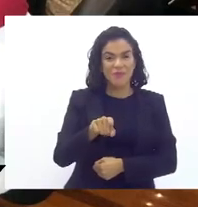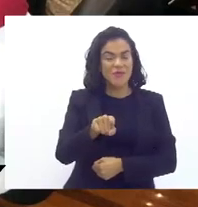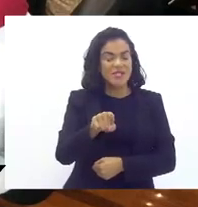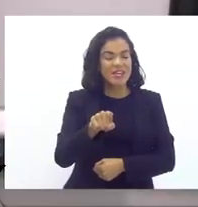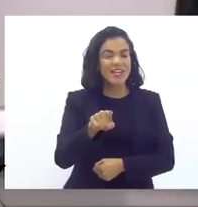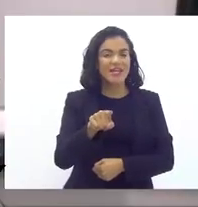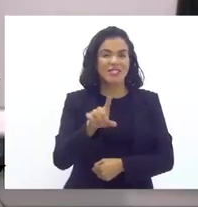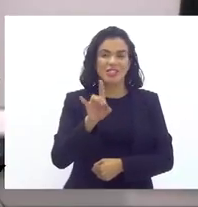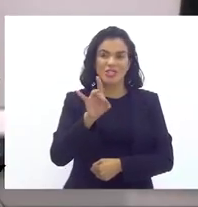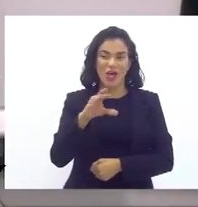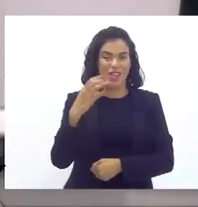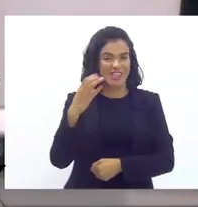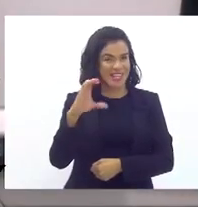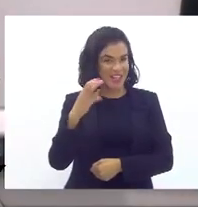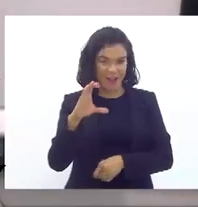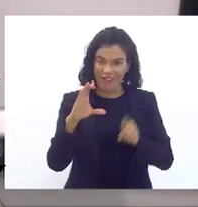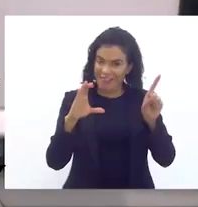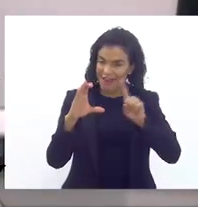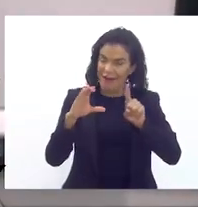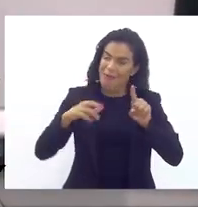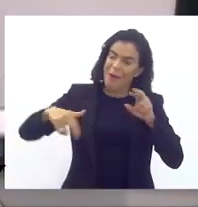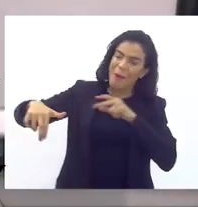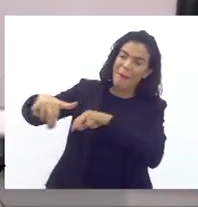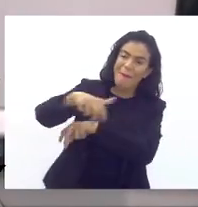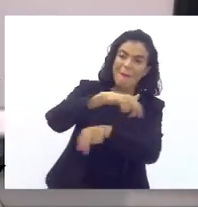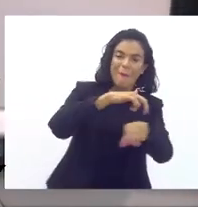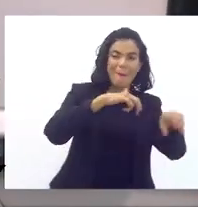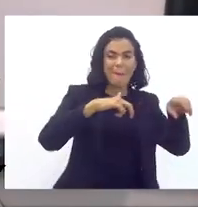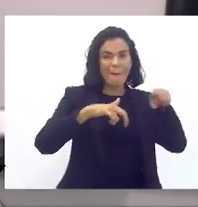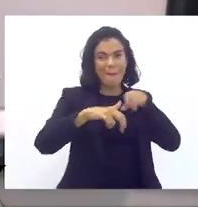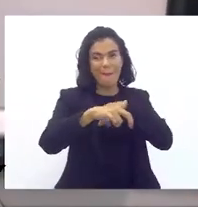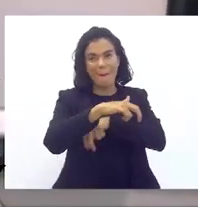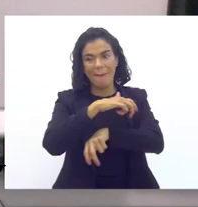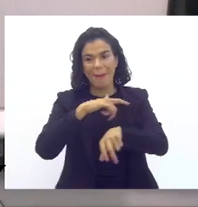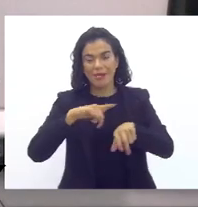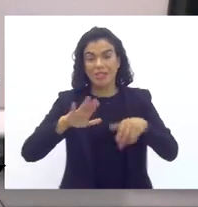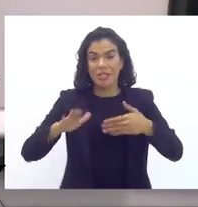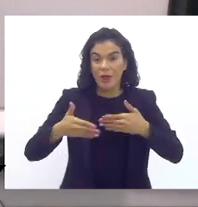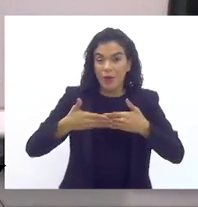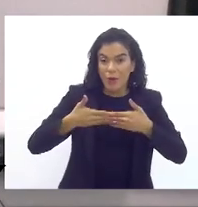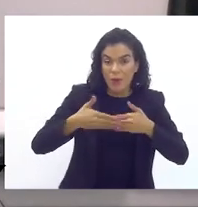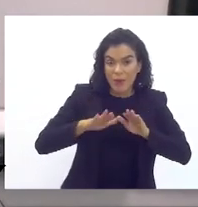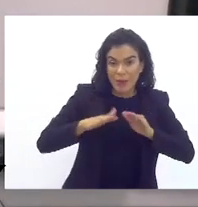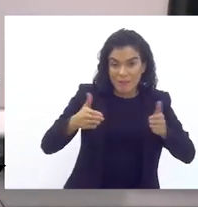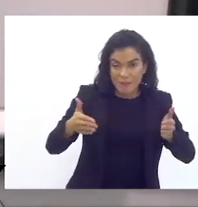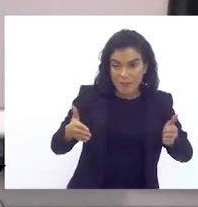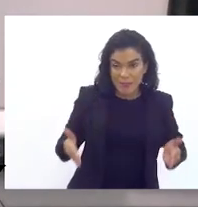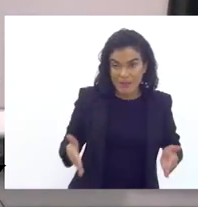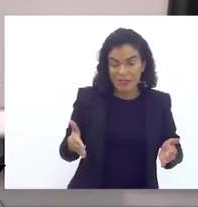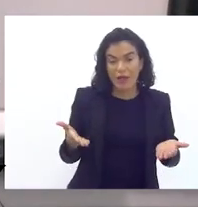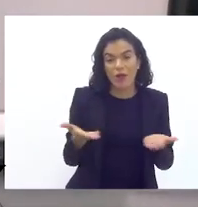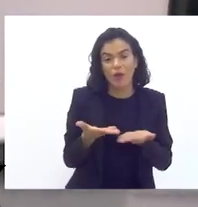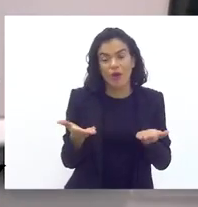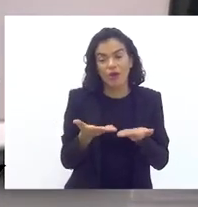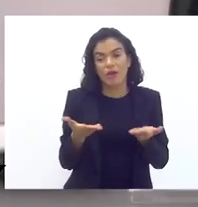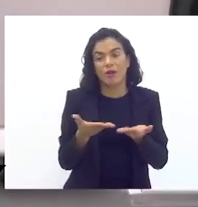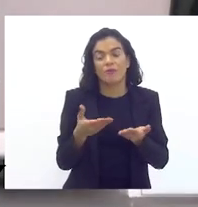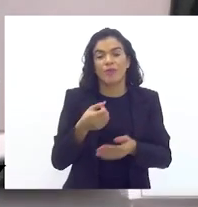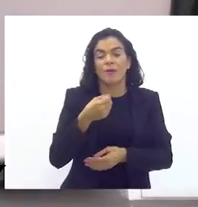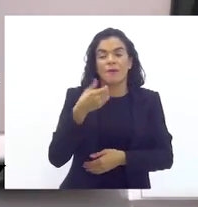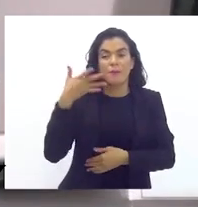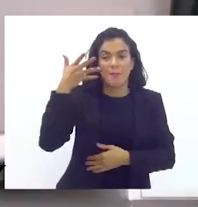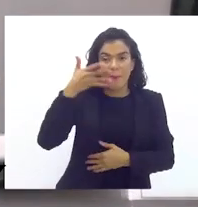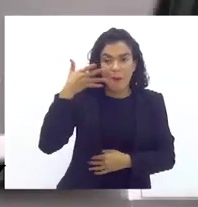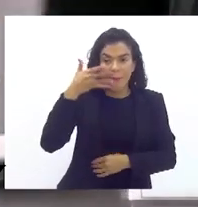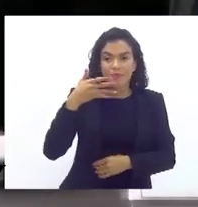só em Niterói Tá circulando aqui pessoal a gente já tá concluindo a parte da mesa nós vamos ouvir agora Doutora